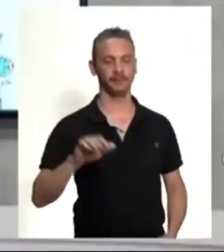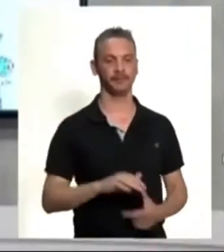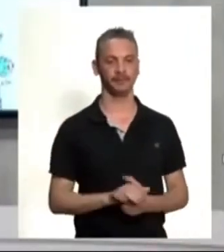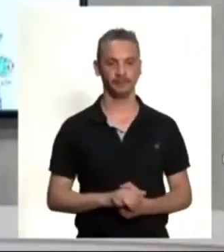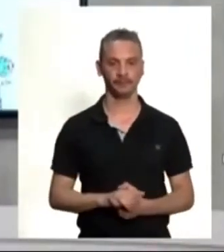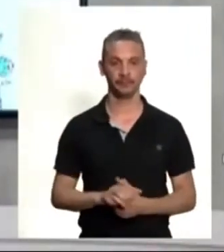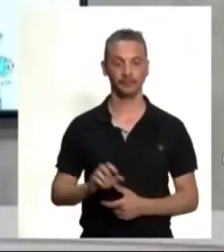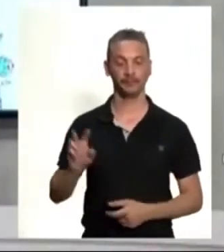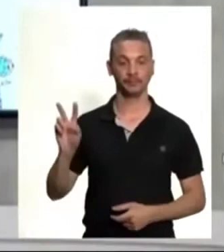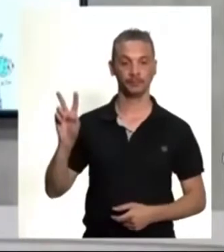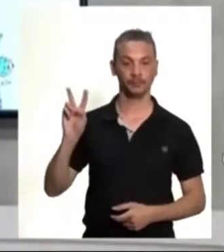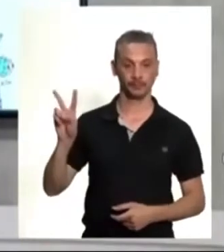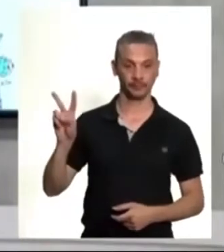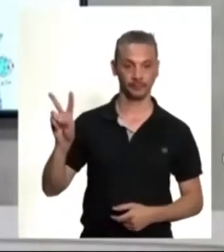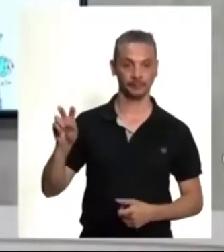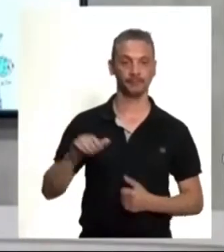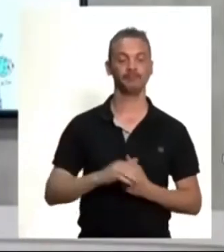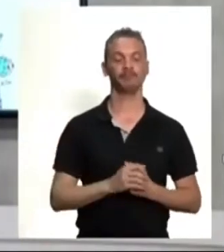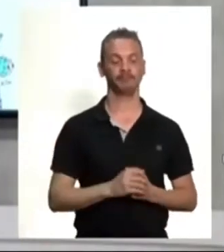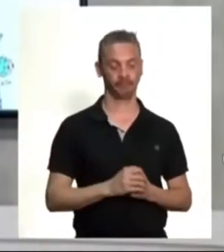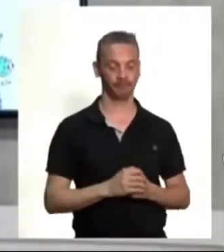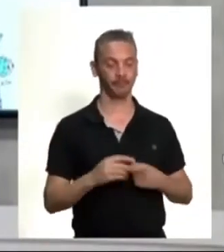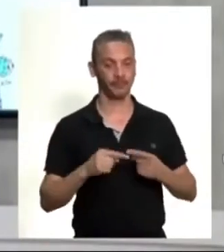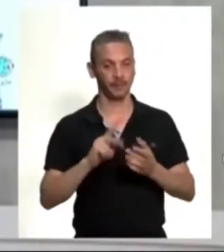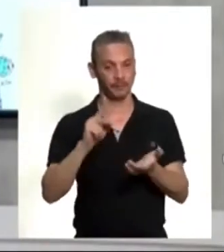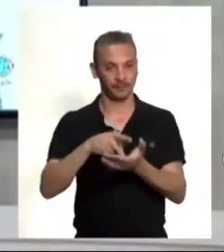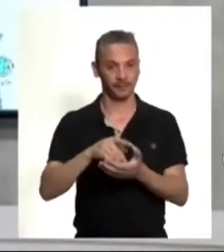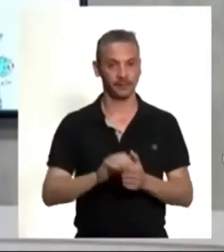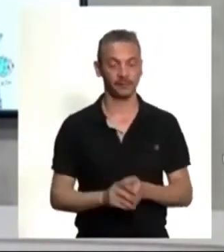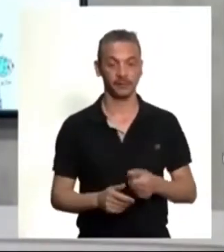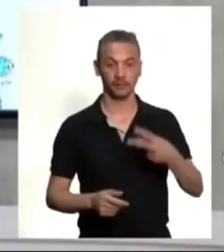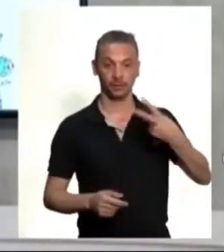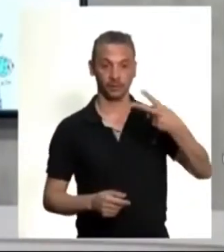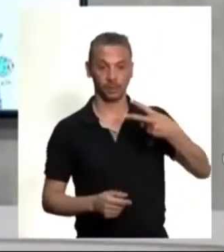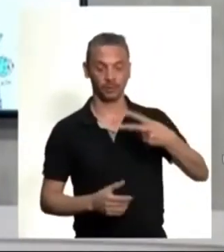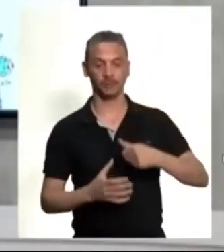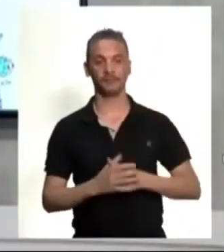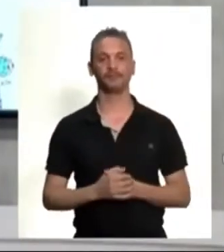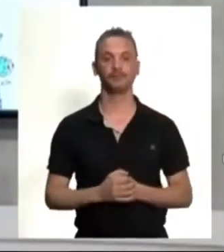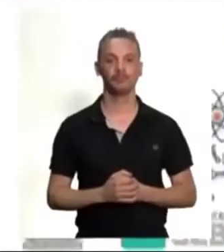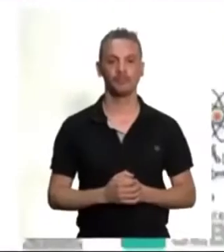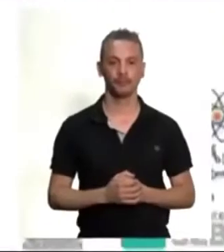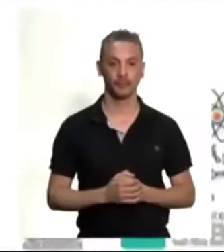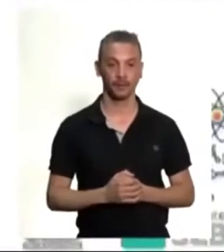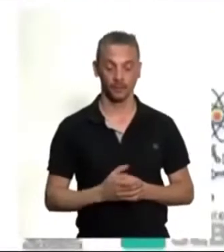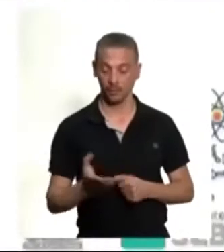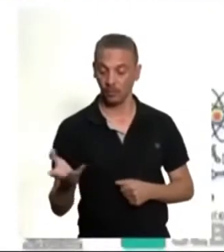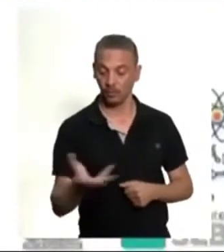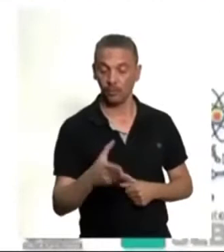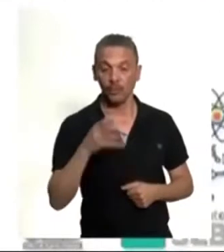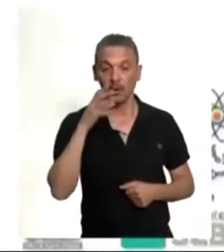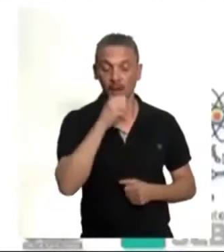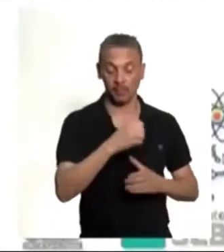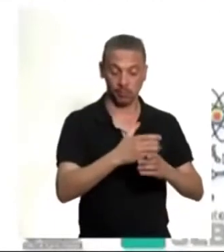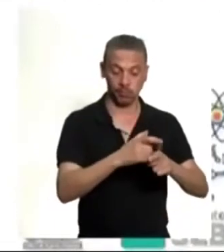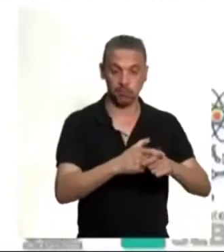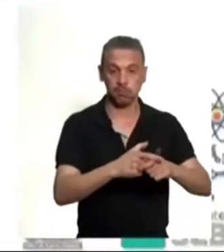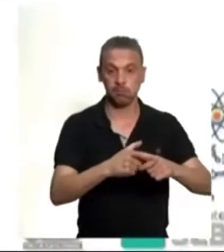essa primeira lacuna aqui é verdadeira. Segundo, o crescimento acelerado da urbanização no